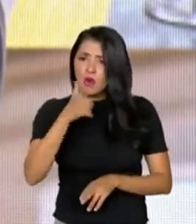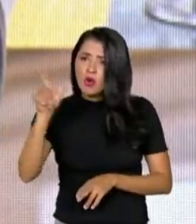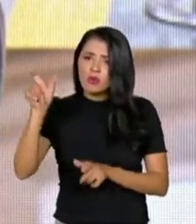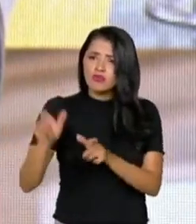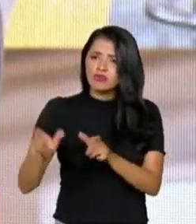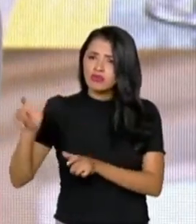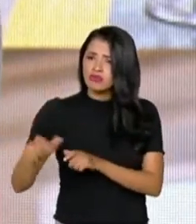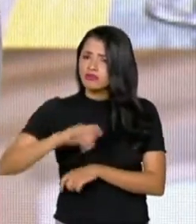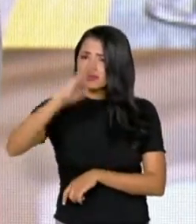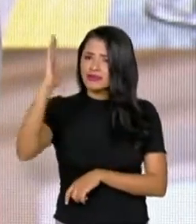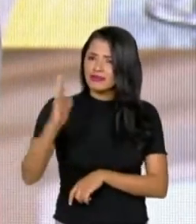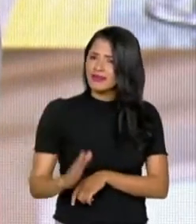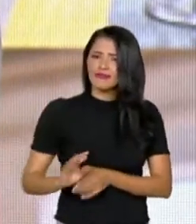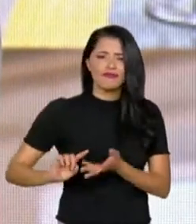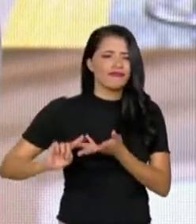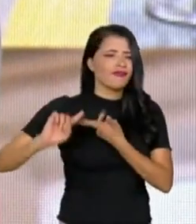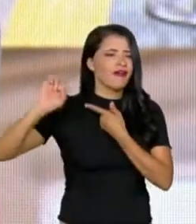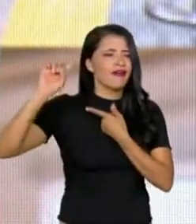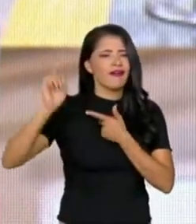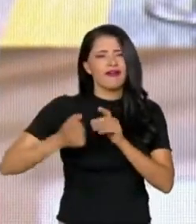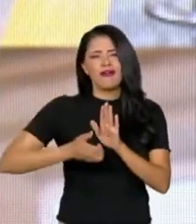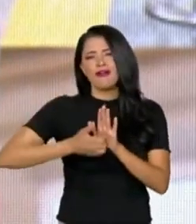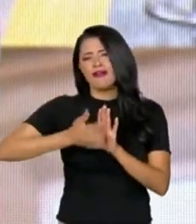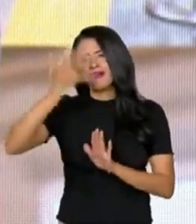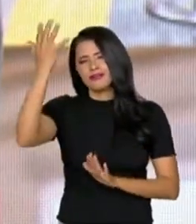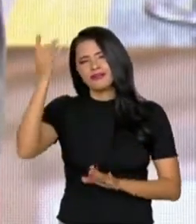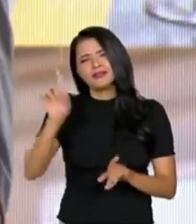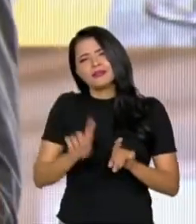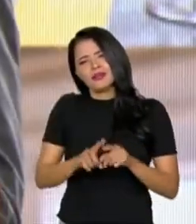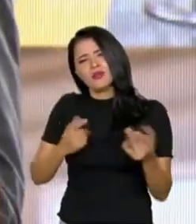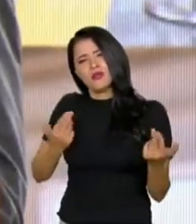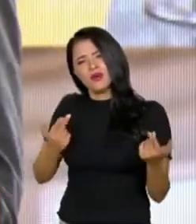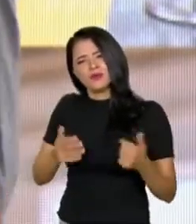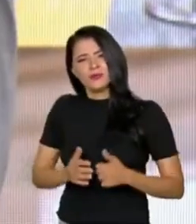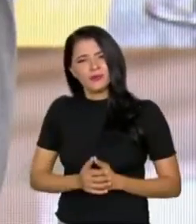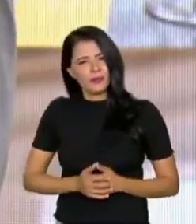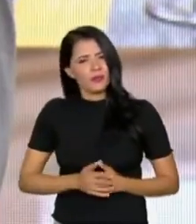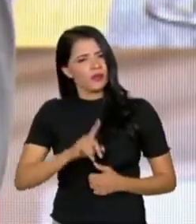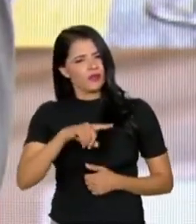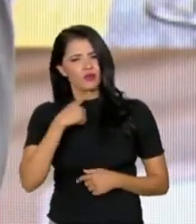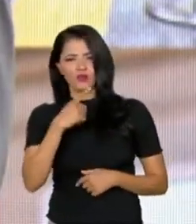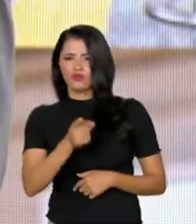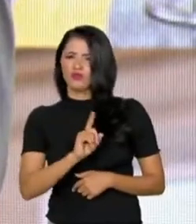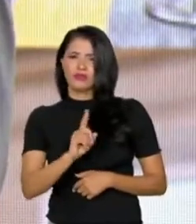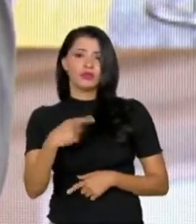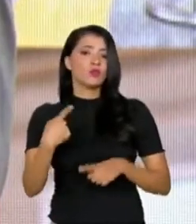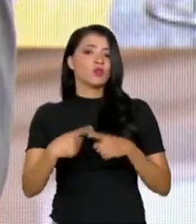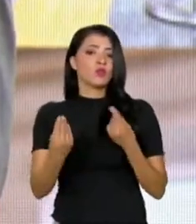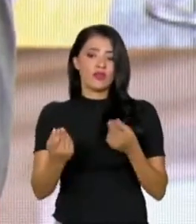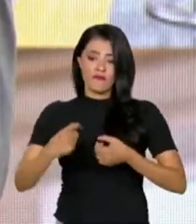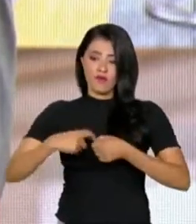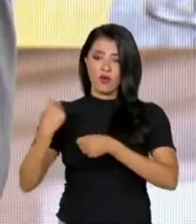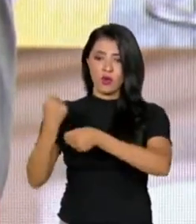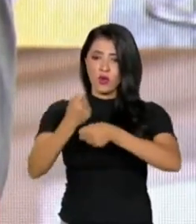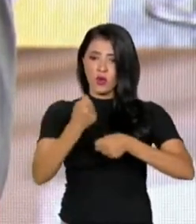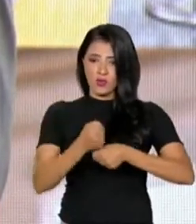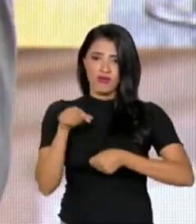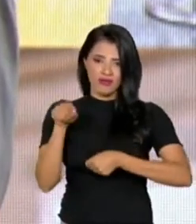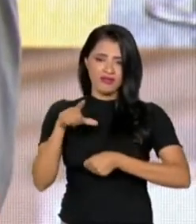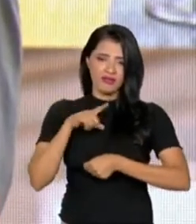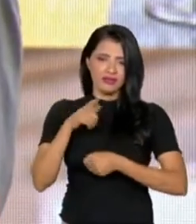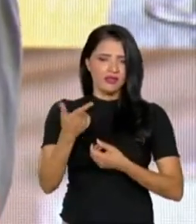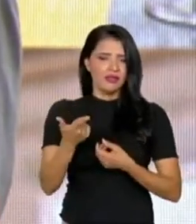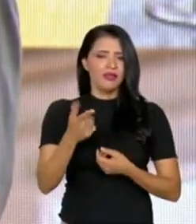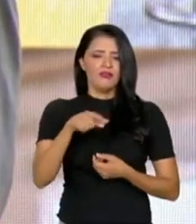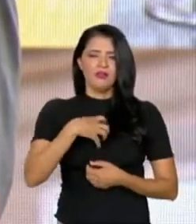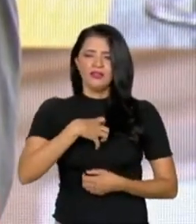como muitos brasileiros. E eu não tenho dúvida que aquele início da retomada das obras inacabadas